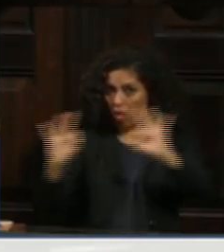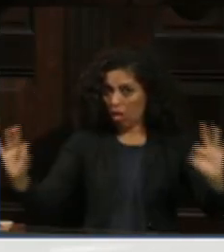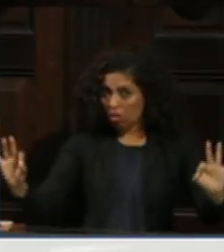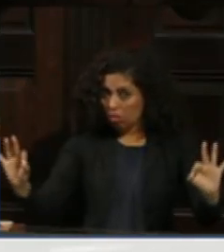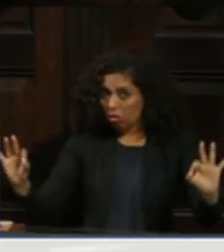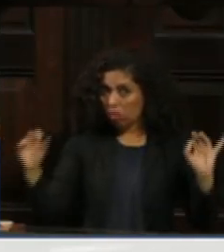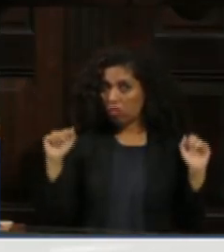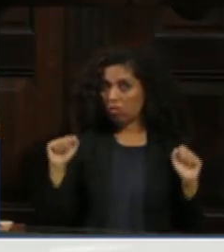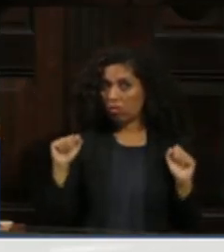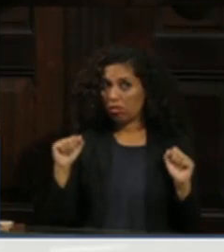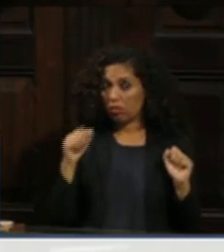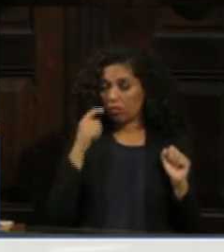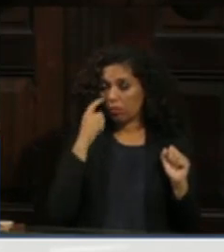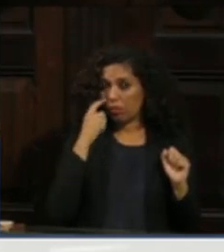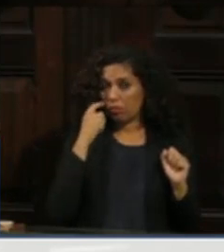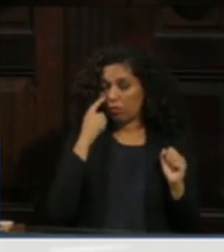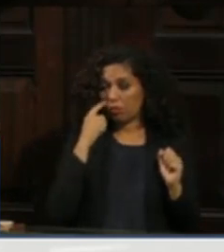possibilidade.